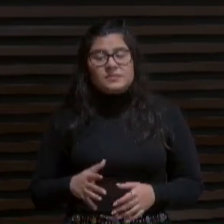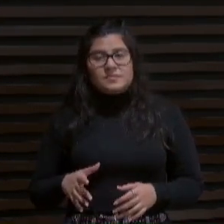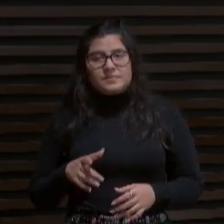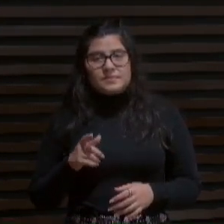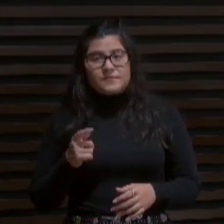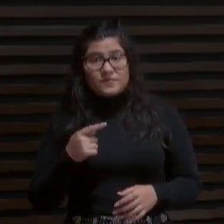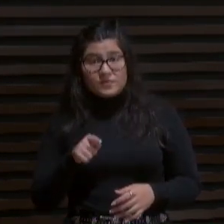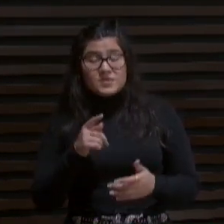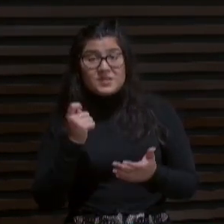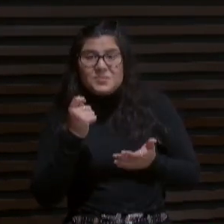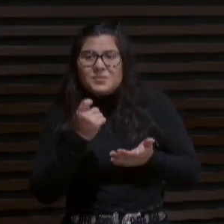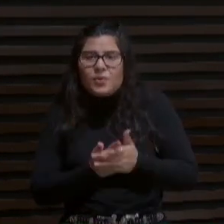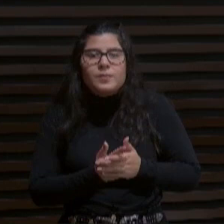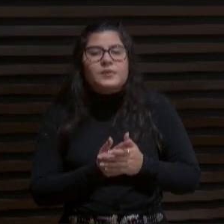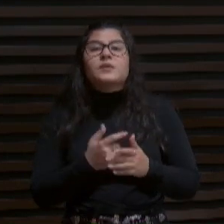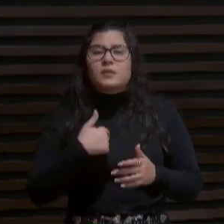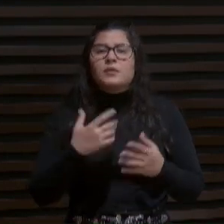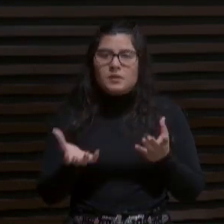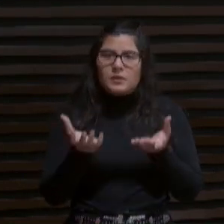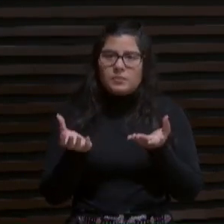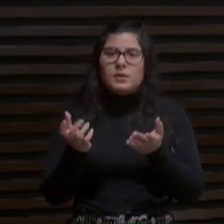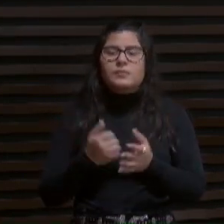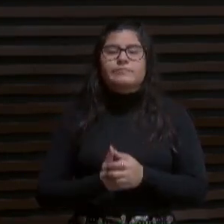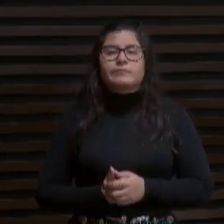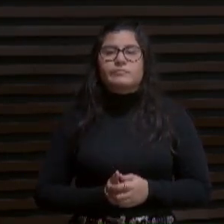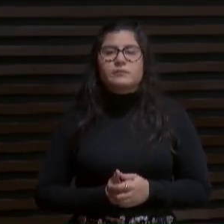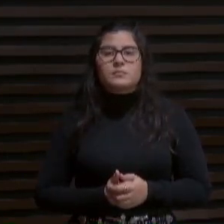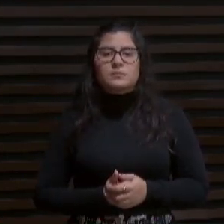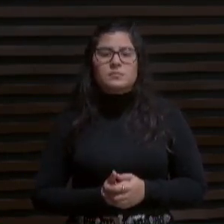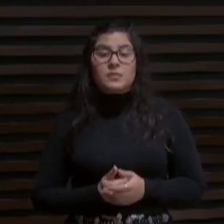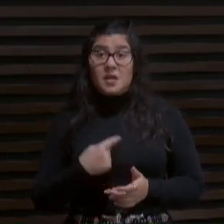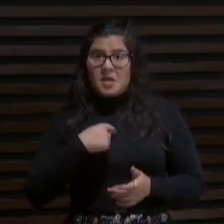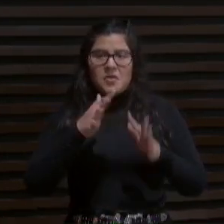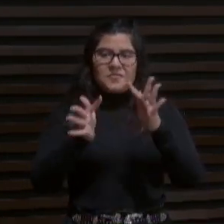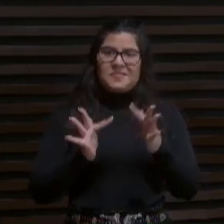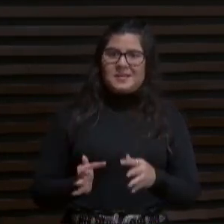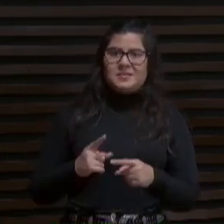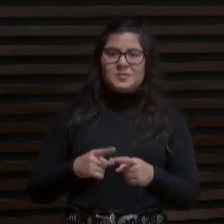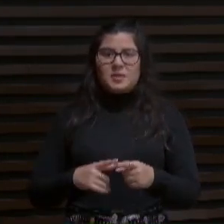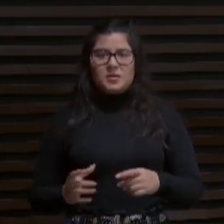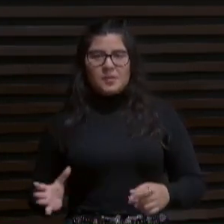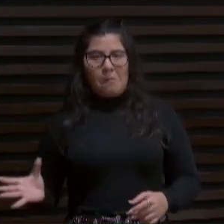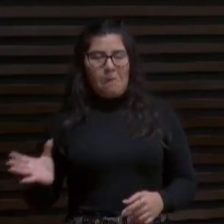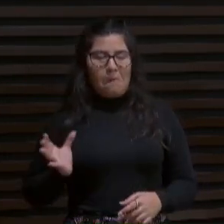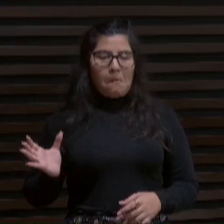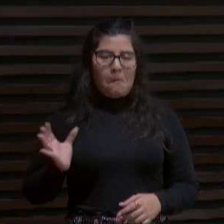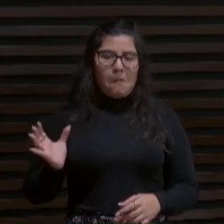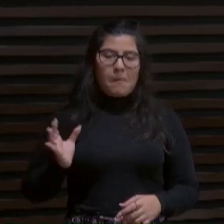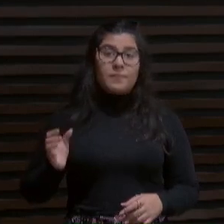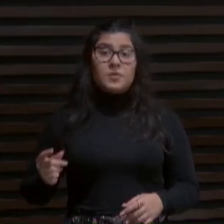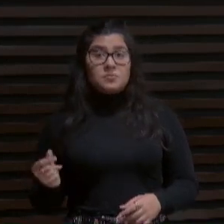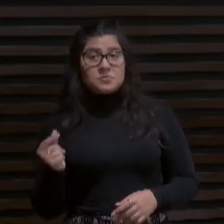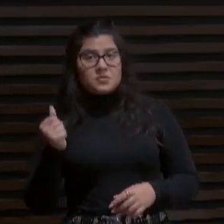ela. E eu fico super feliz com aquilo, porque eu ganhei um valor imenso na tua necessidade, sendo que ela não